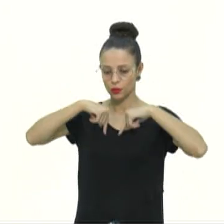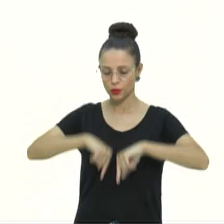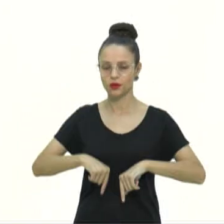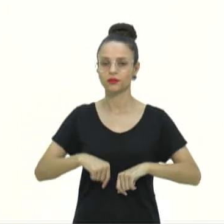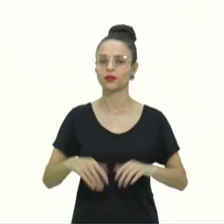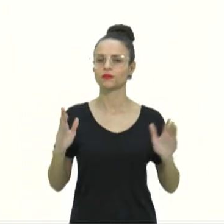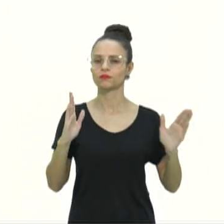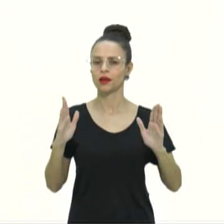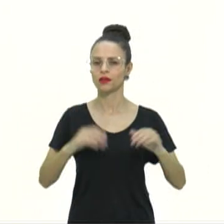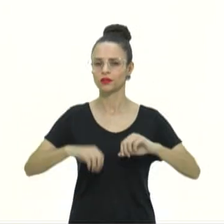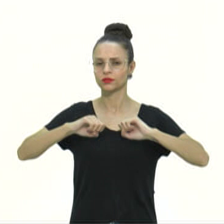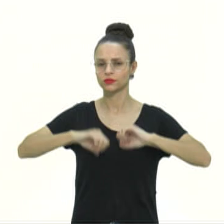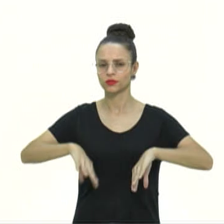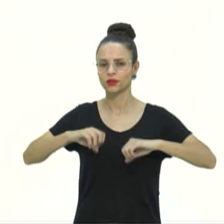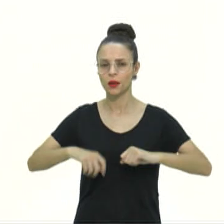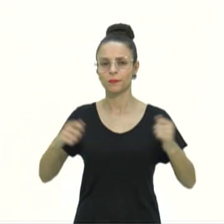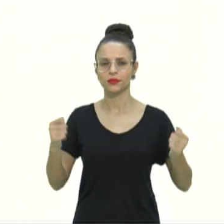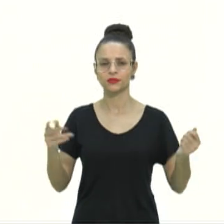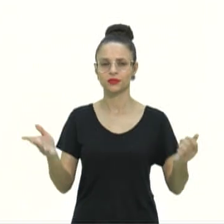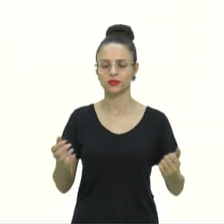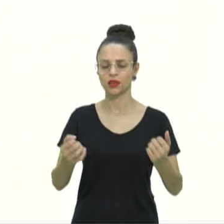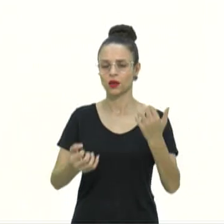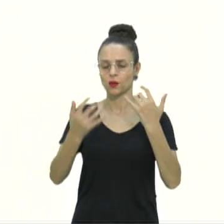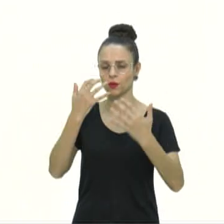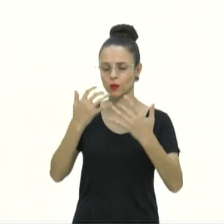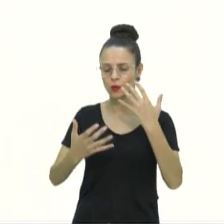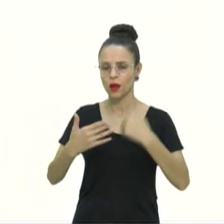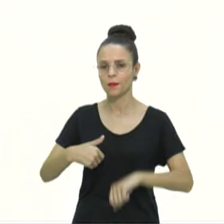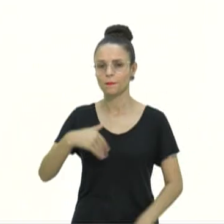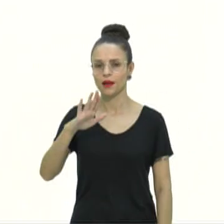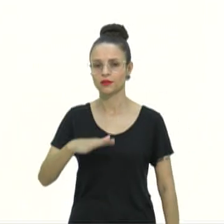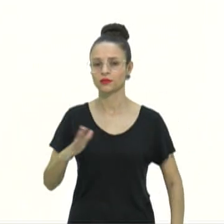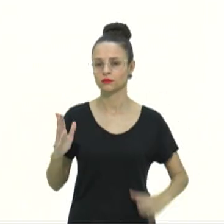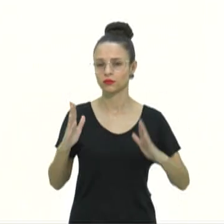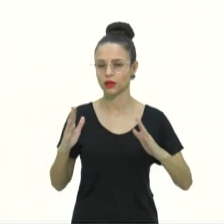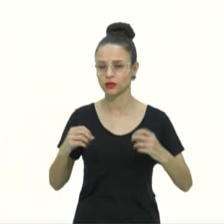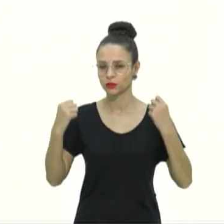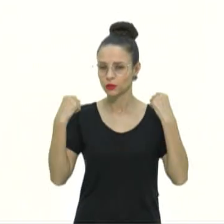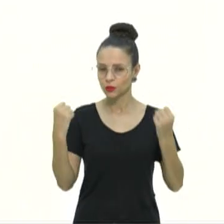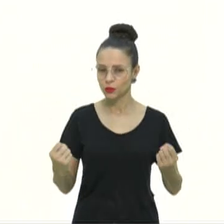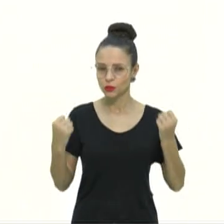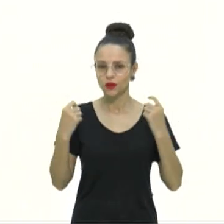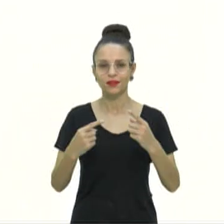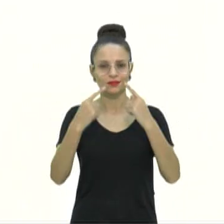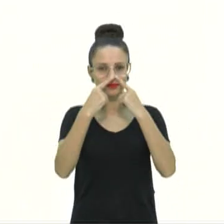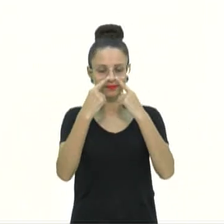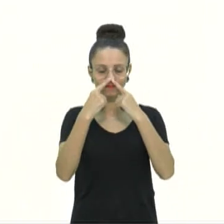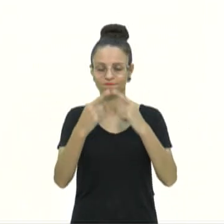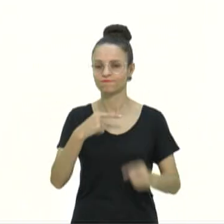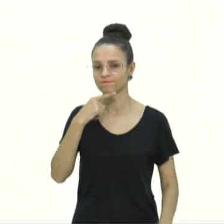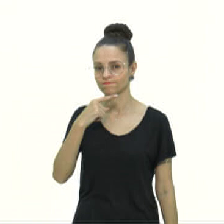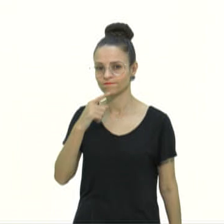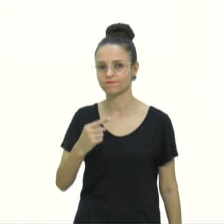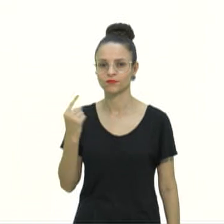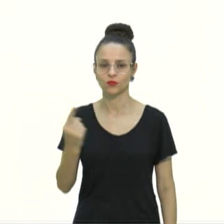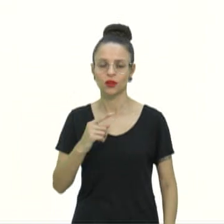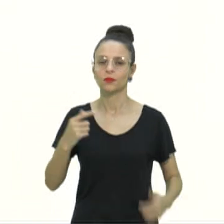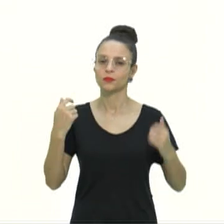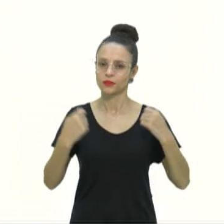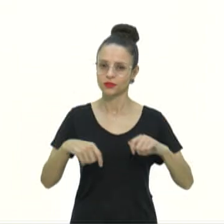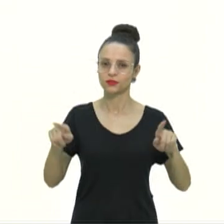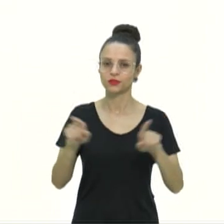exercício requer uma ventilação maior. Durante exercícios mais intensos, o nariz não é capaz de atender a ventilação sozinho, né? Nesse